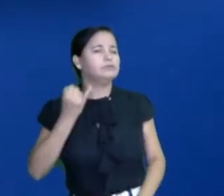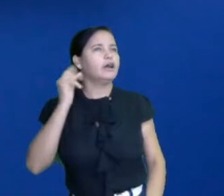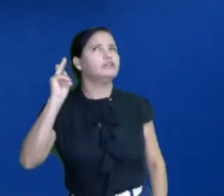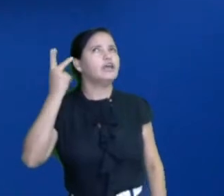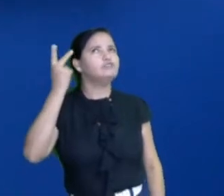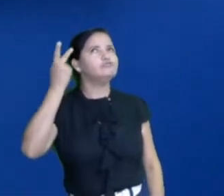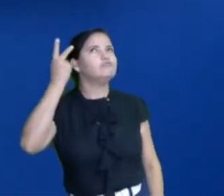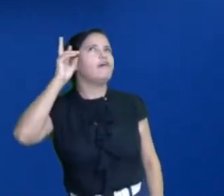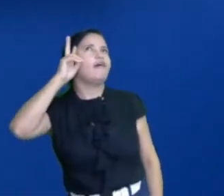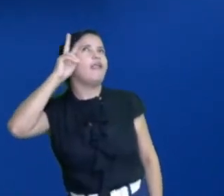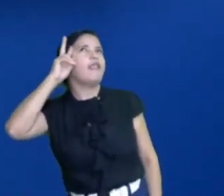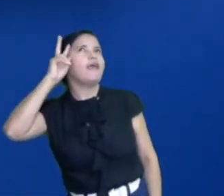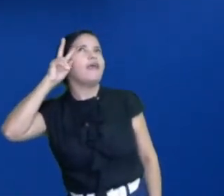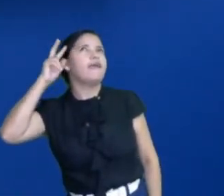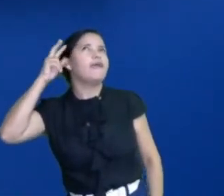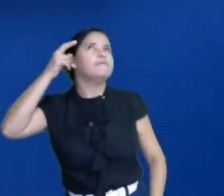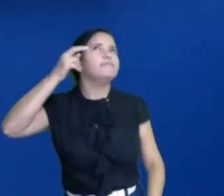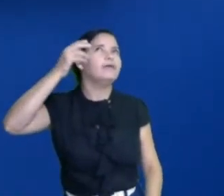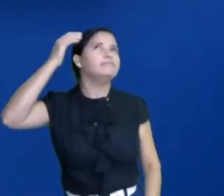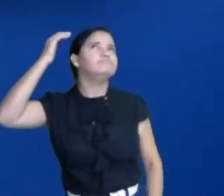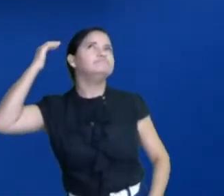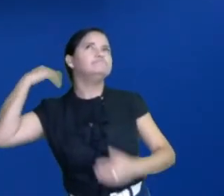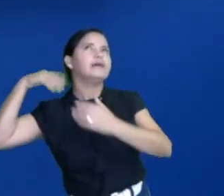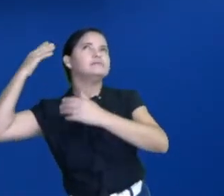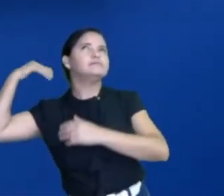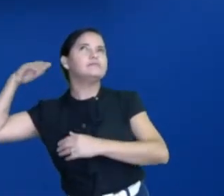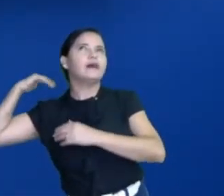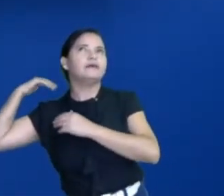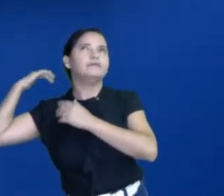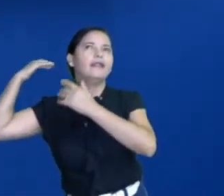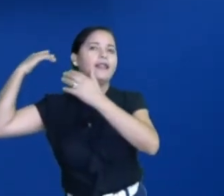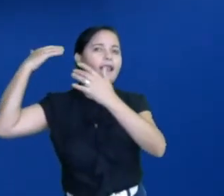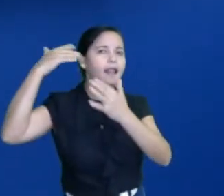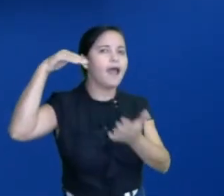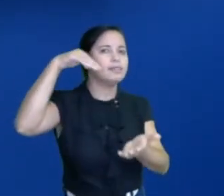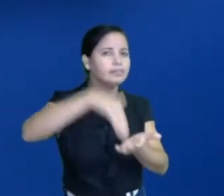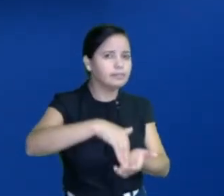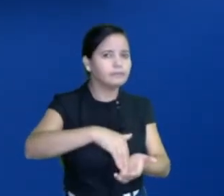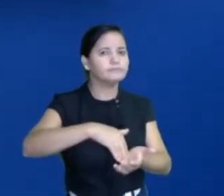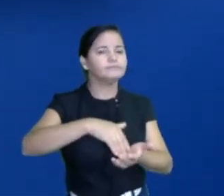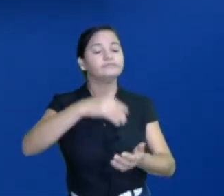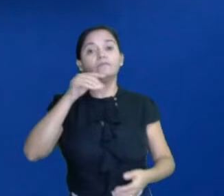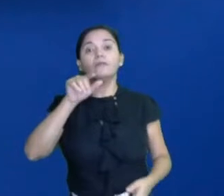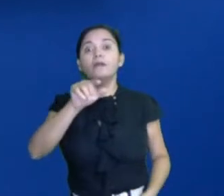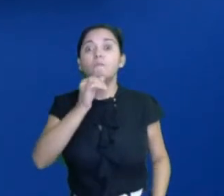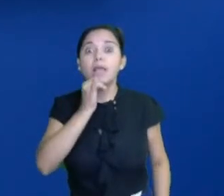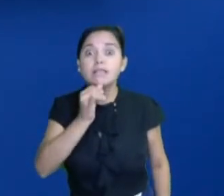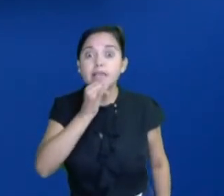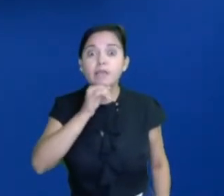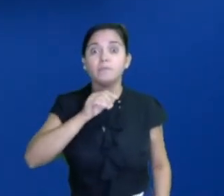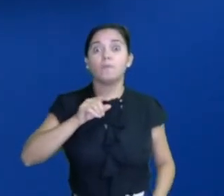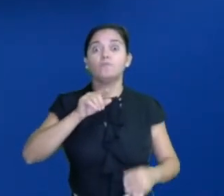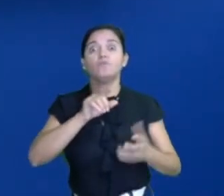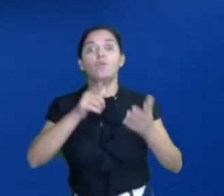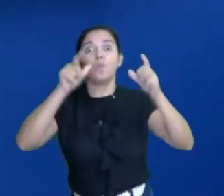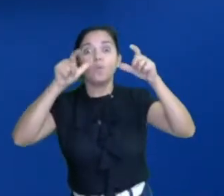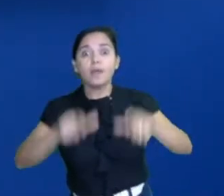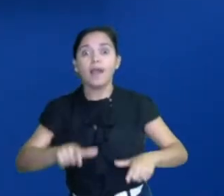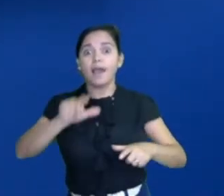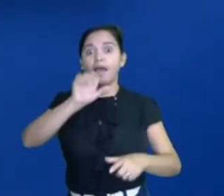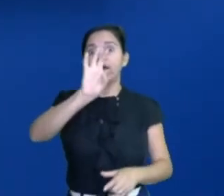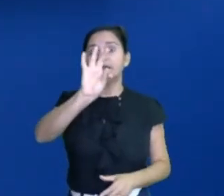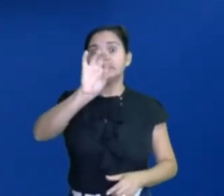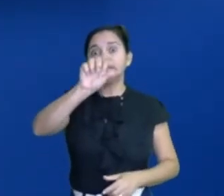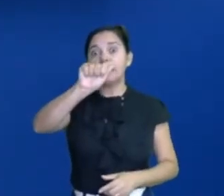guarda fatos e épocas importantes. Por exemplo, lá no Monte das Tabocas, imagine se não fosse zelado